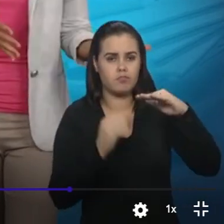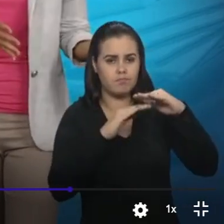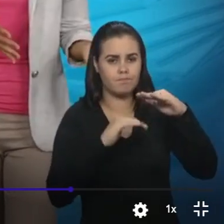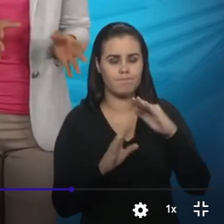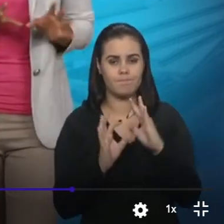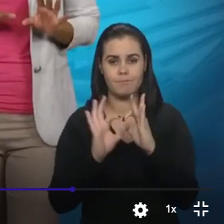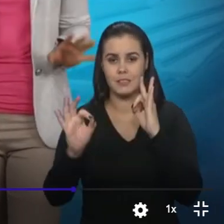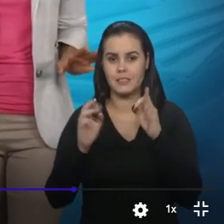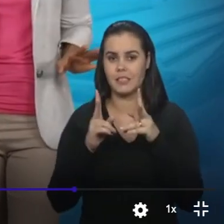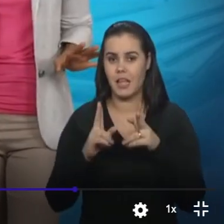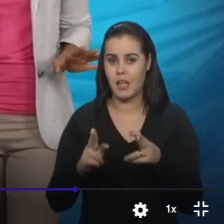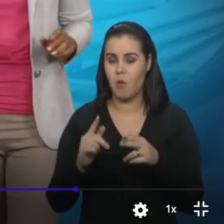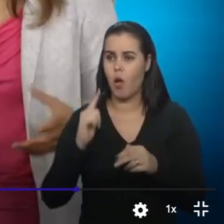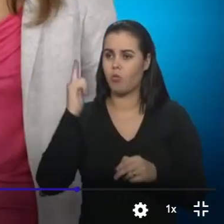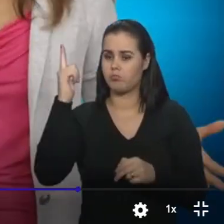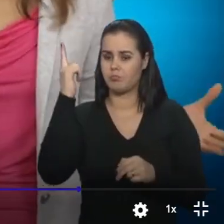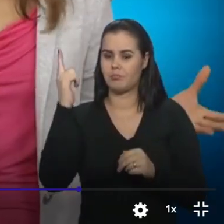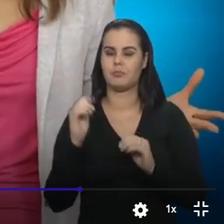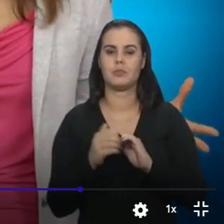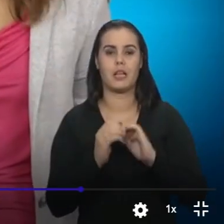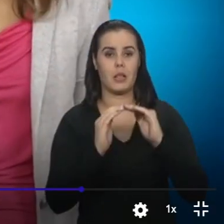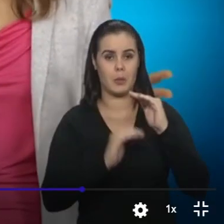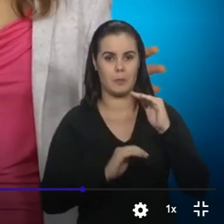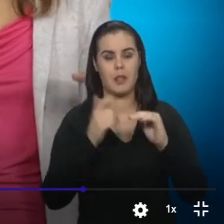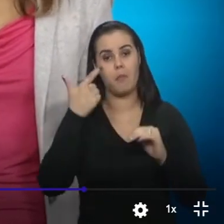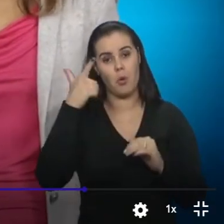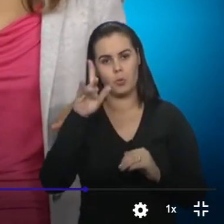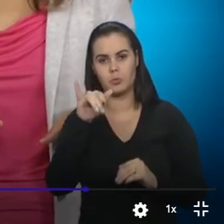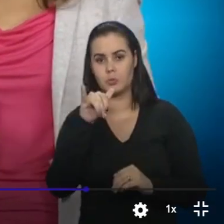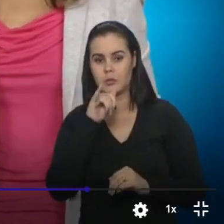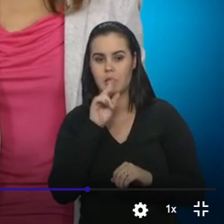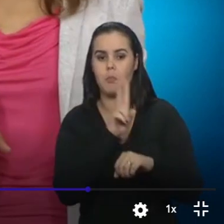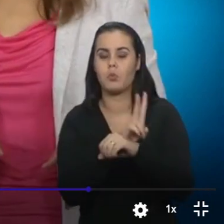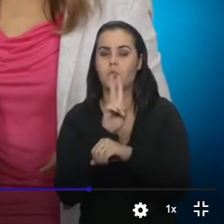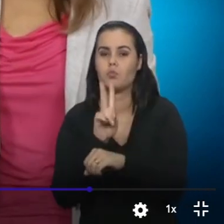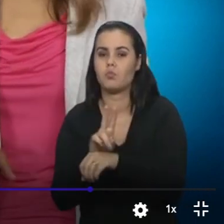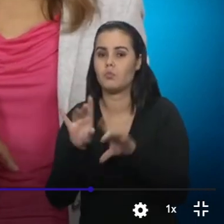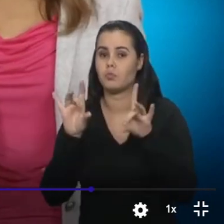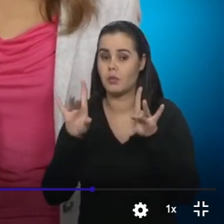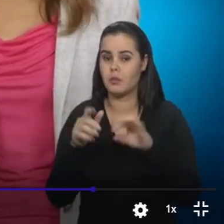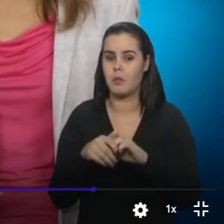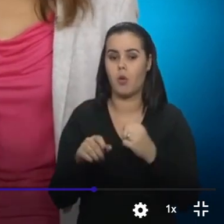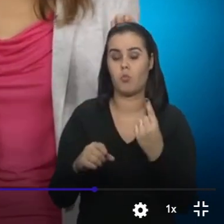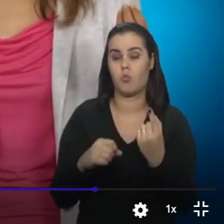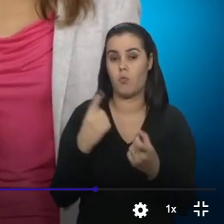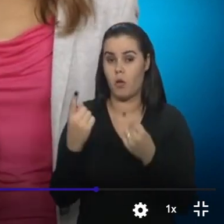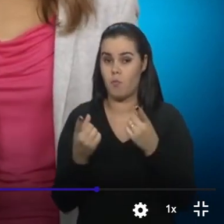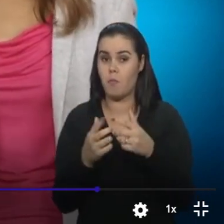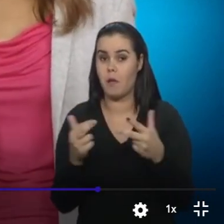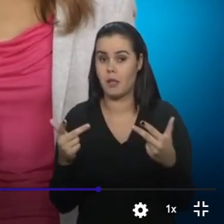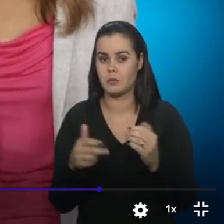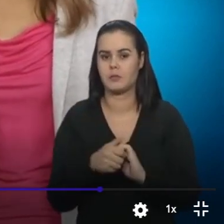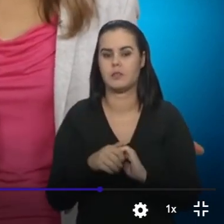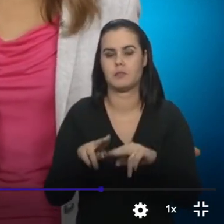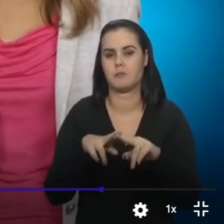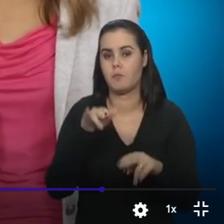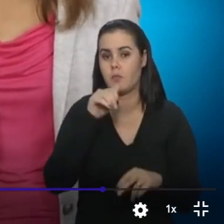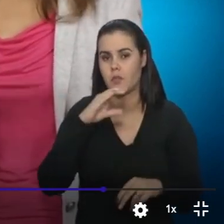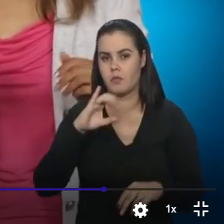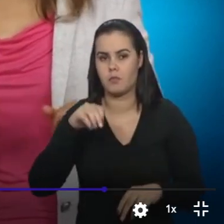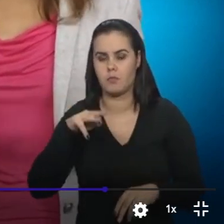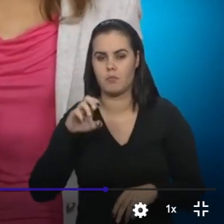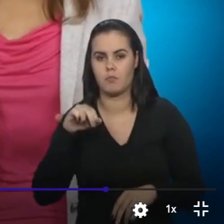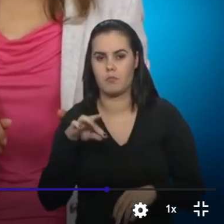à altura da pilha, no mínimo. Outro exemplo é o cuidado especial com alguns materiais. Os sacos de cimento, por